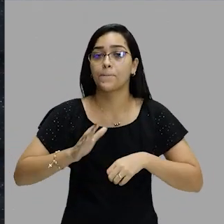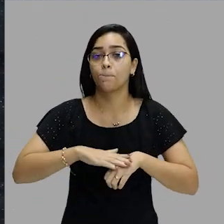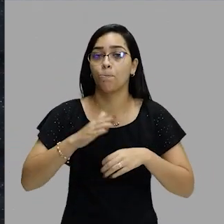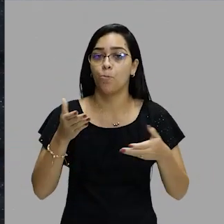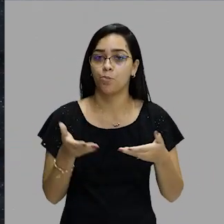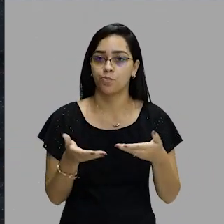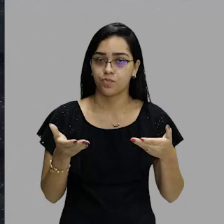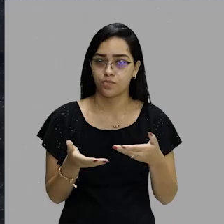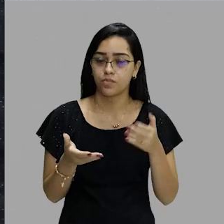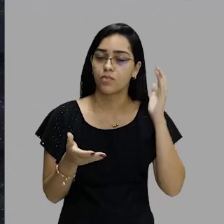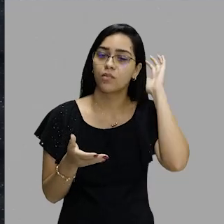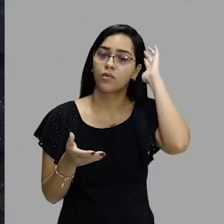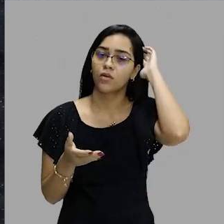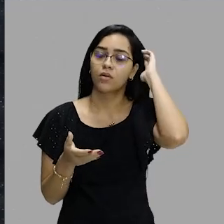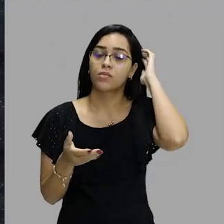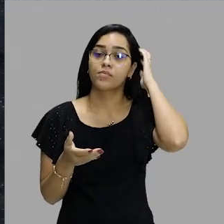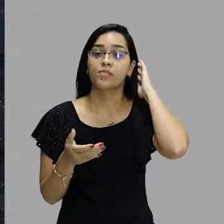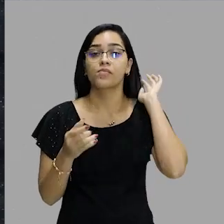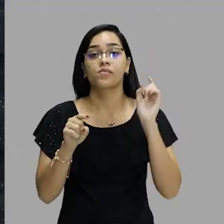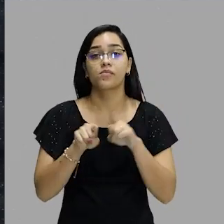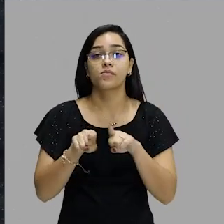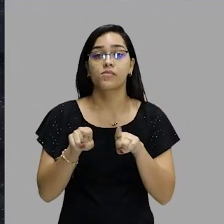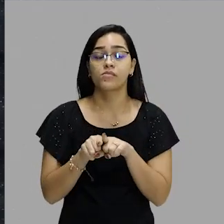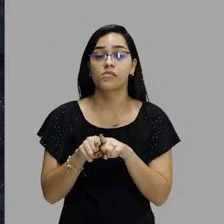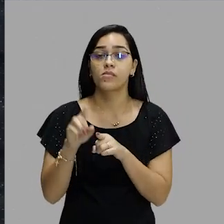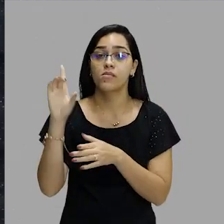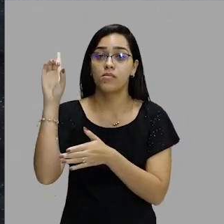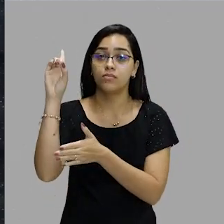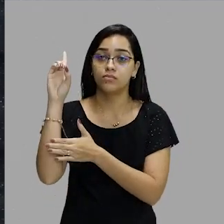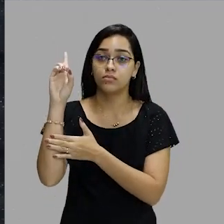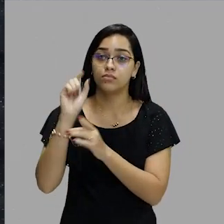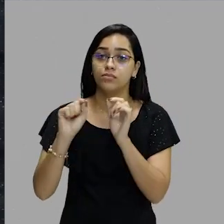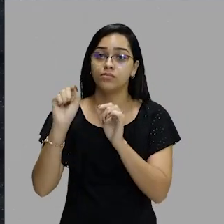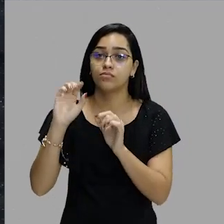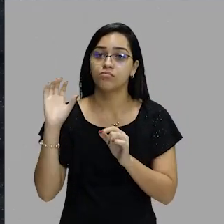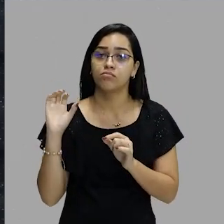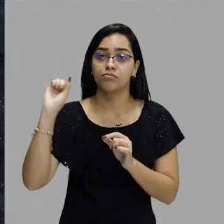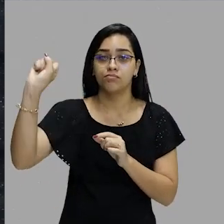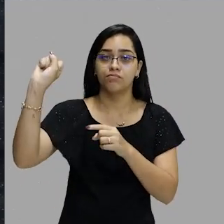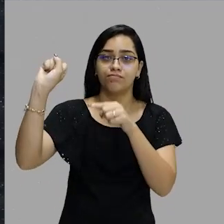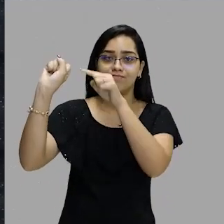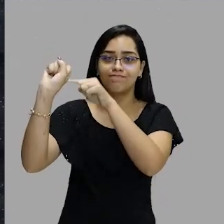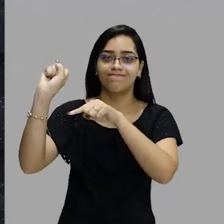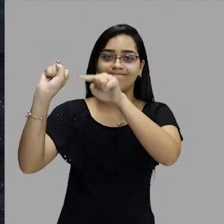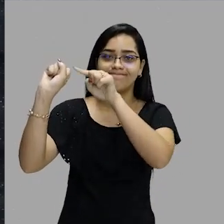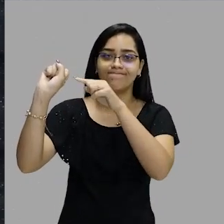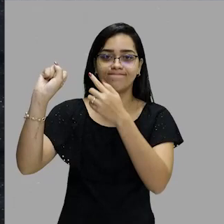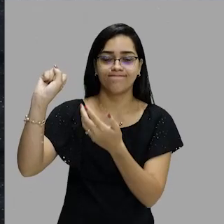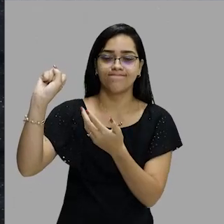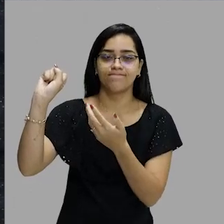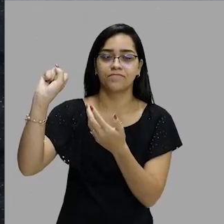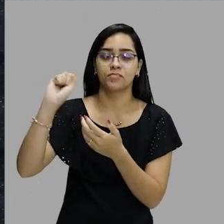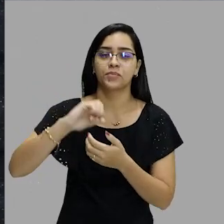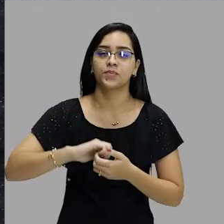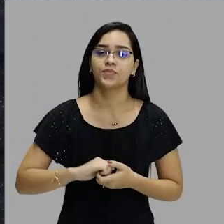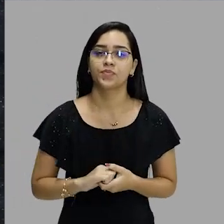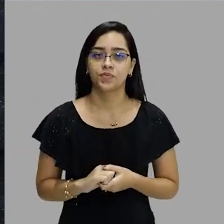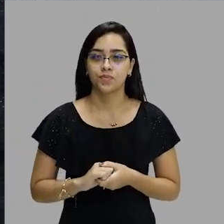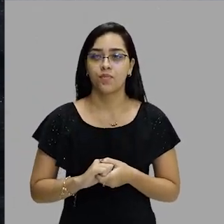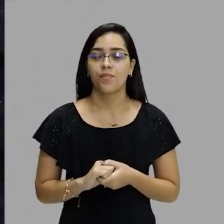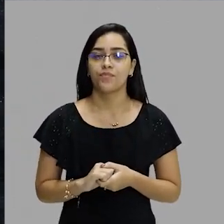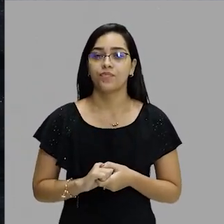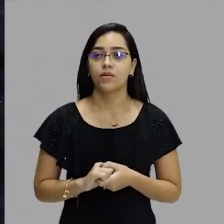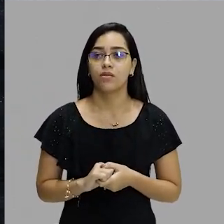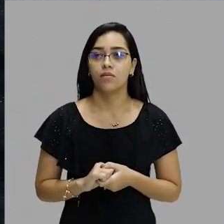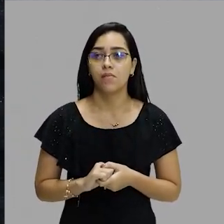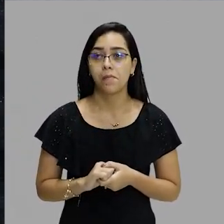atual, tá? E do lado direito, você tem aí um punho fechado, né? Uma mão fechada.